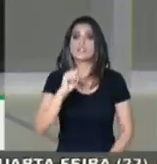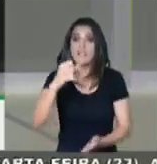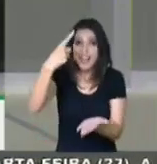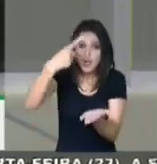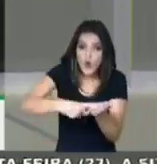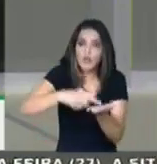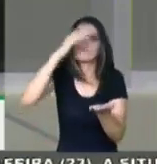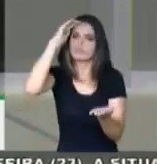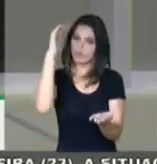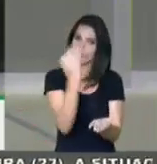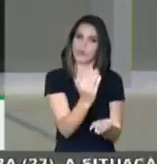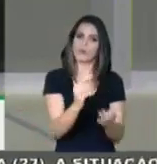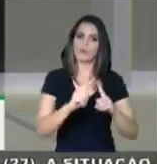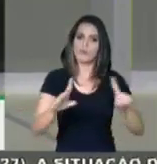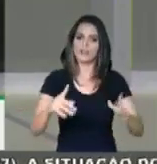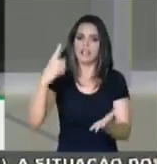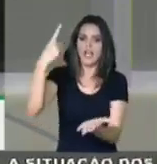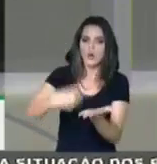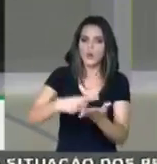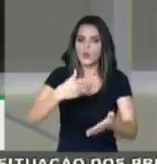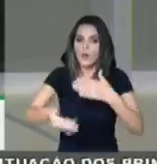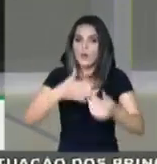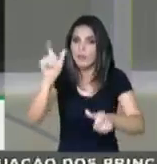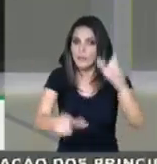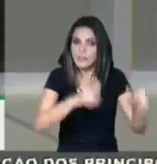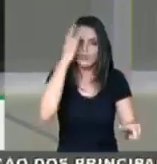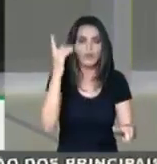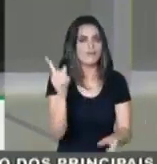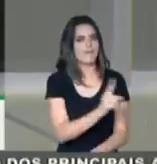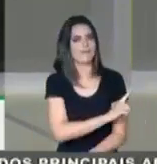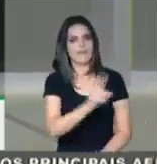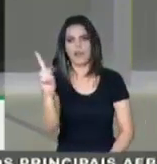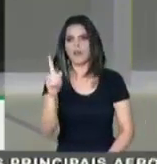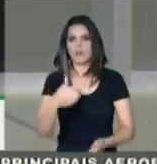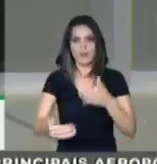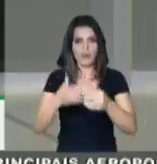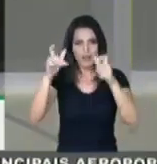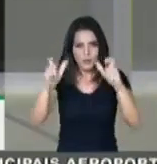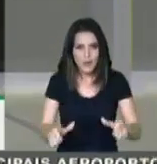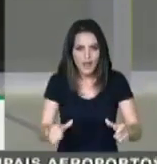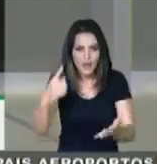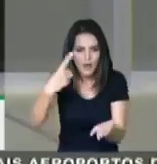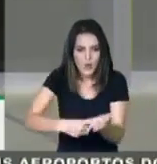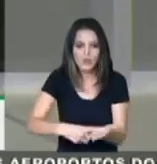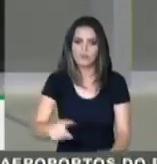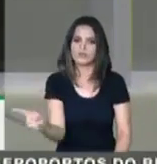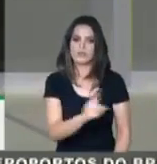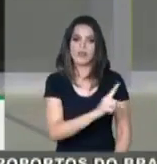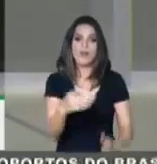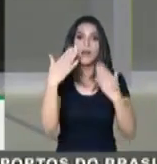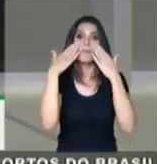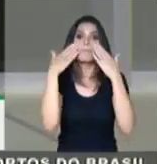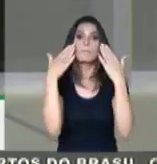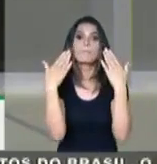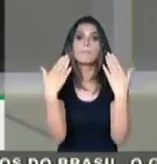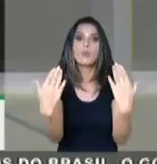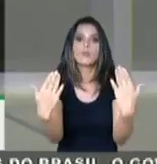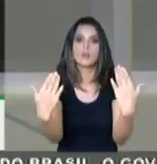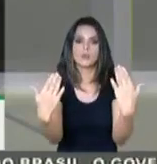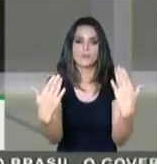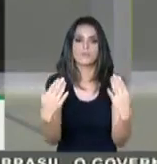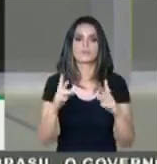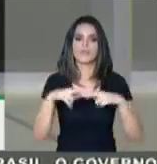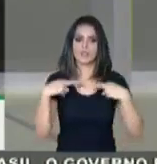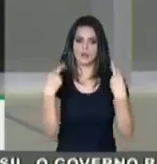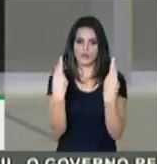faço, mas não faço acordo com qualquer um e nem em qualquer lugar. Acordo tem que ser público. Participei de uma